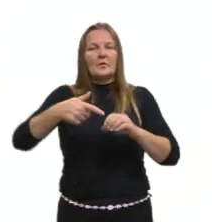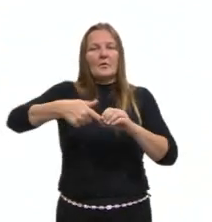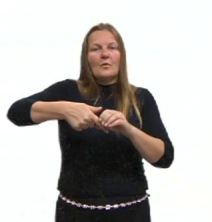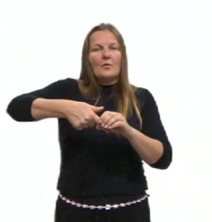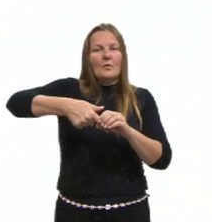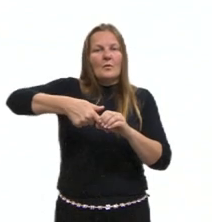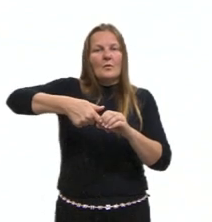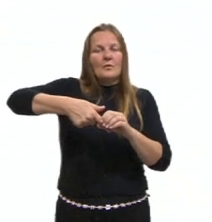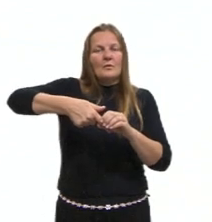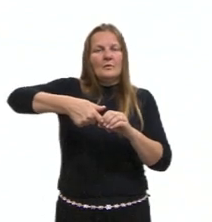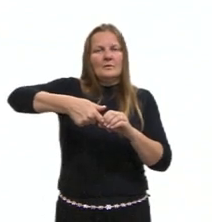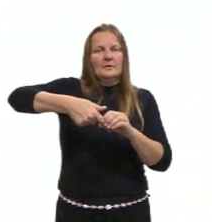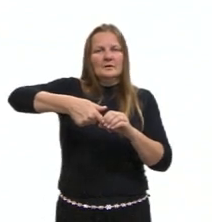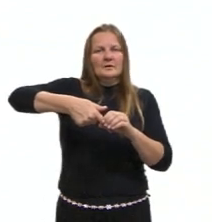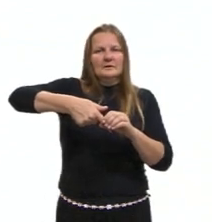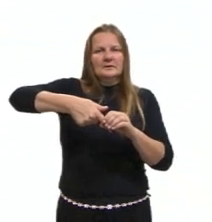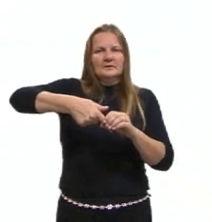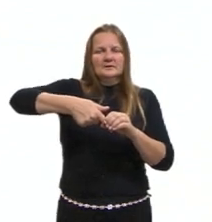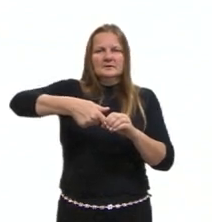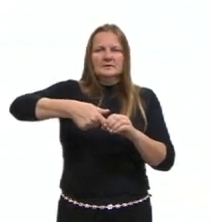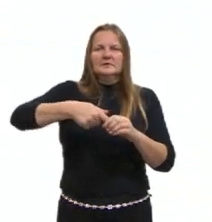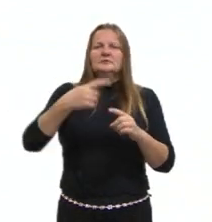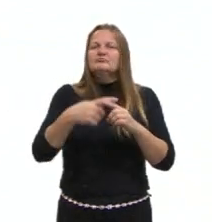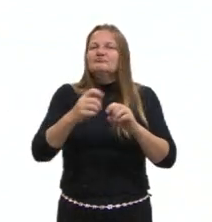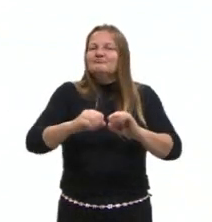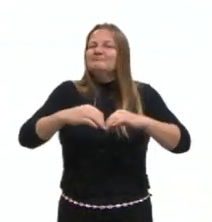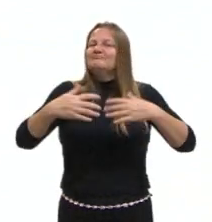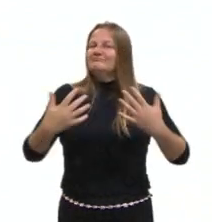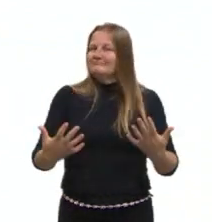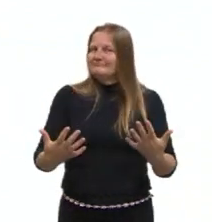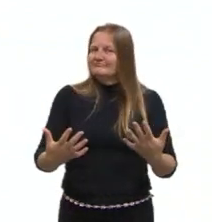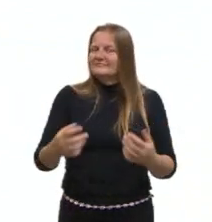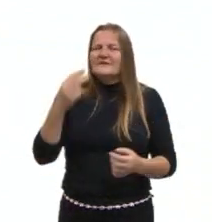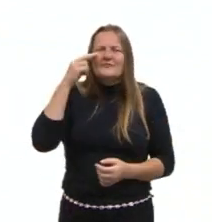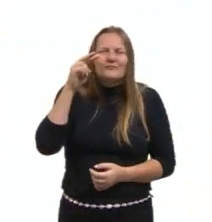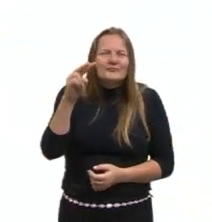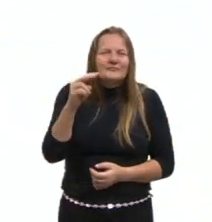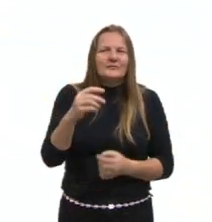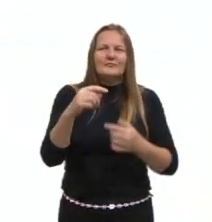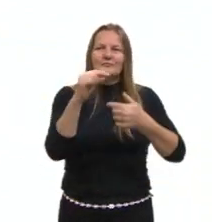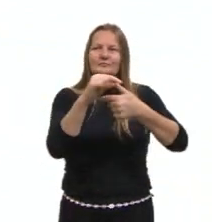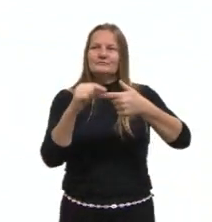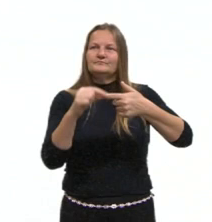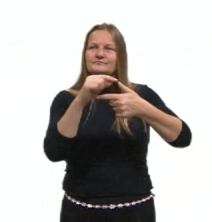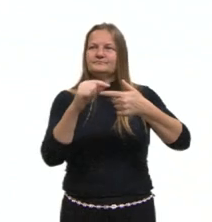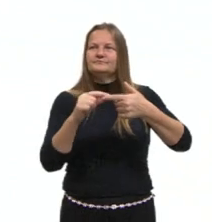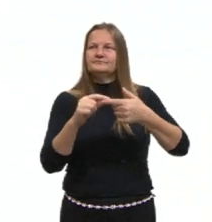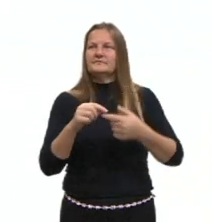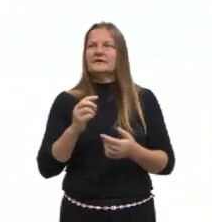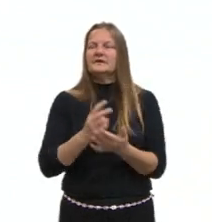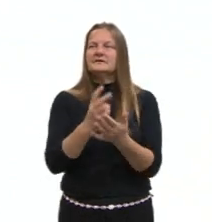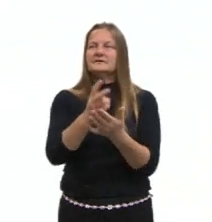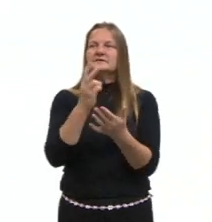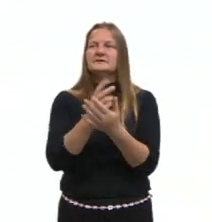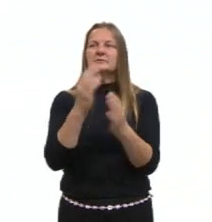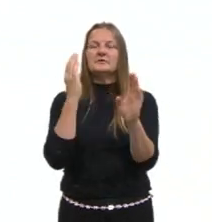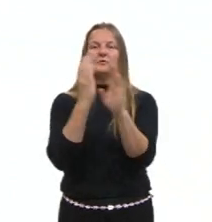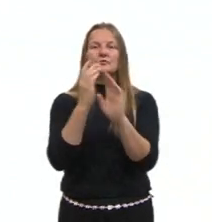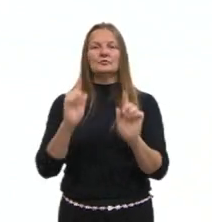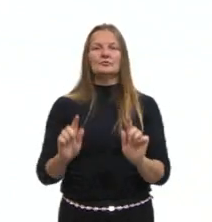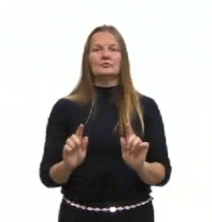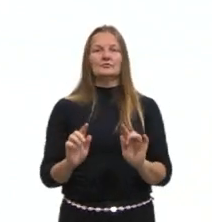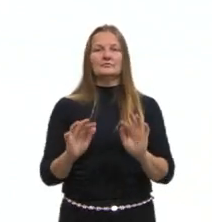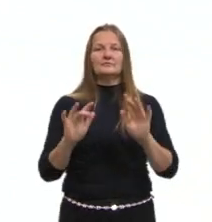além de gasoso combustível então se nós olharmos esses aqui Quais que sempre vão ser encontrados no estado